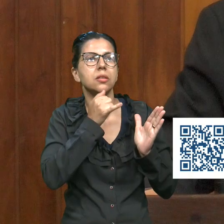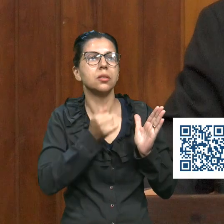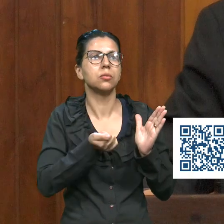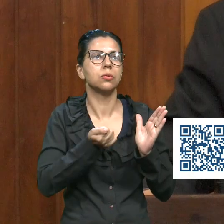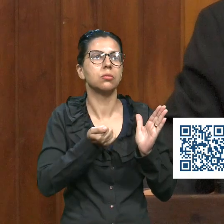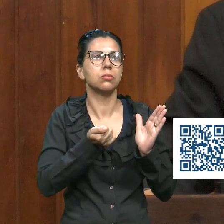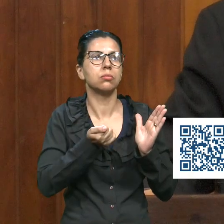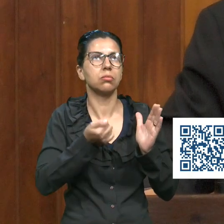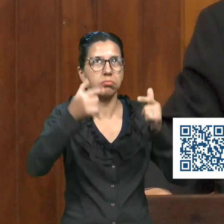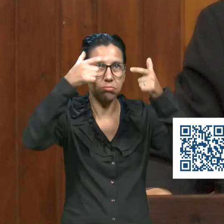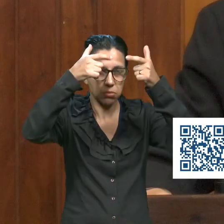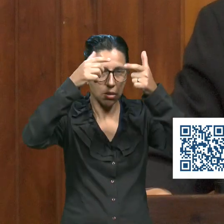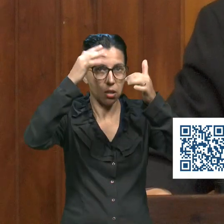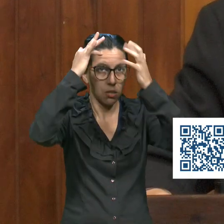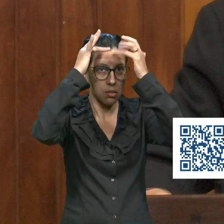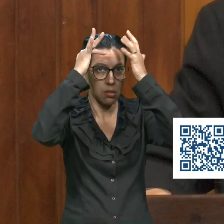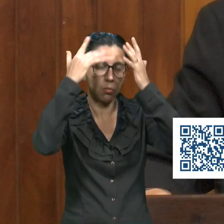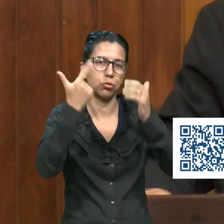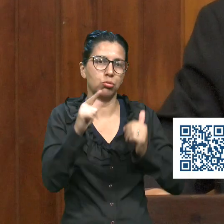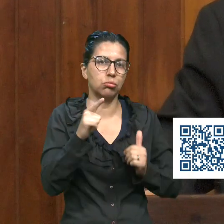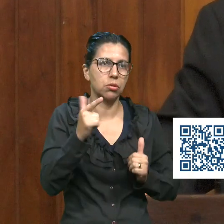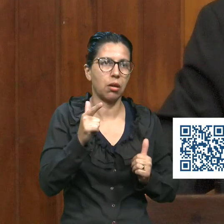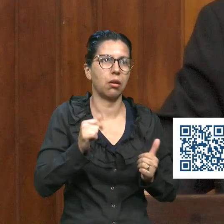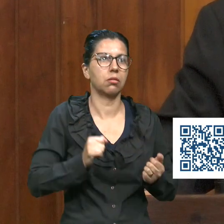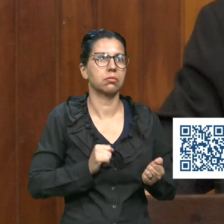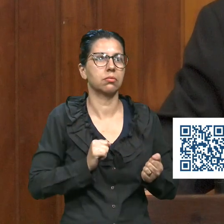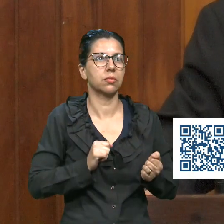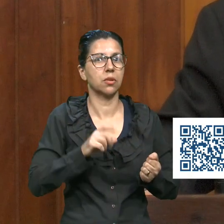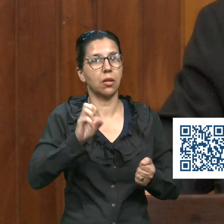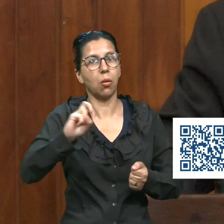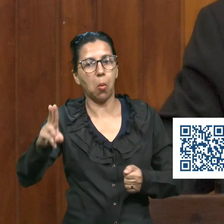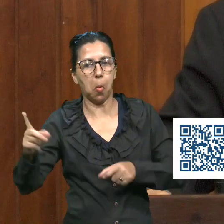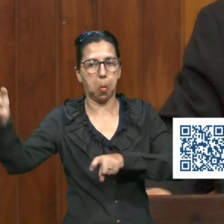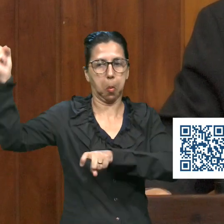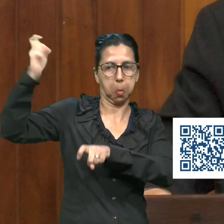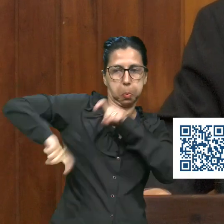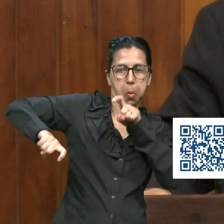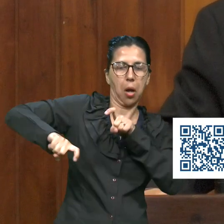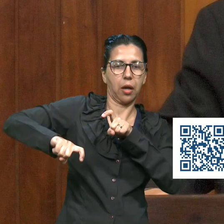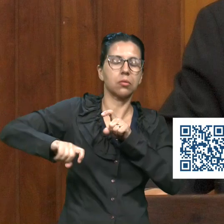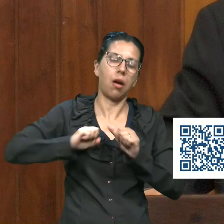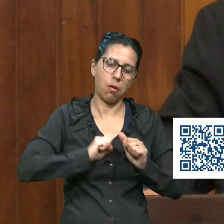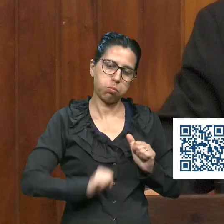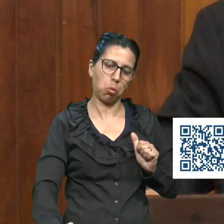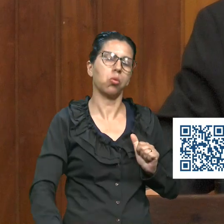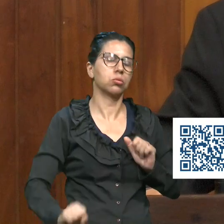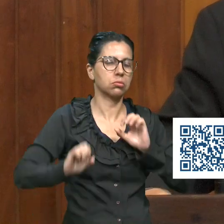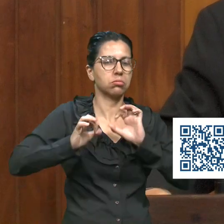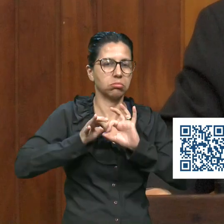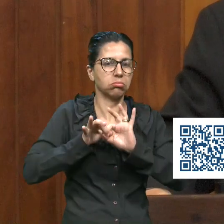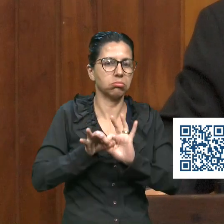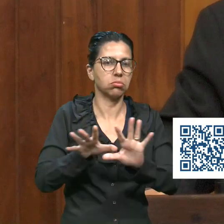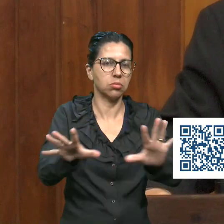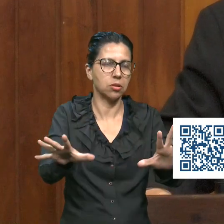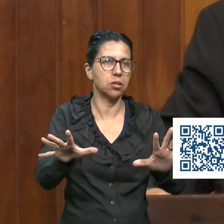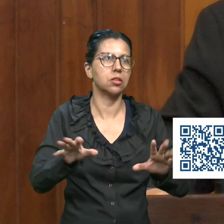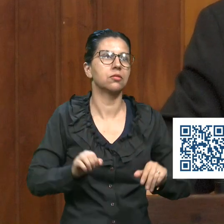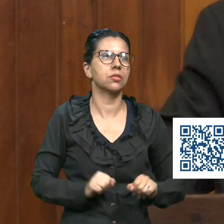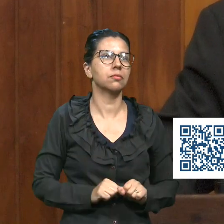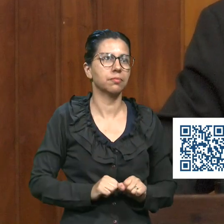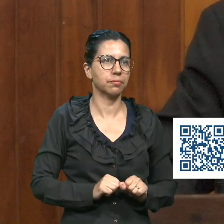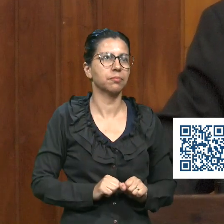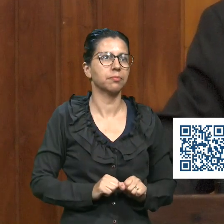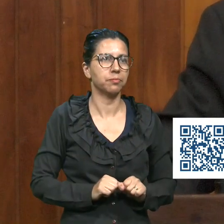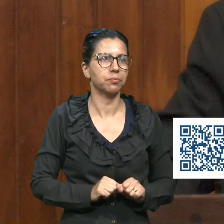do anencefálico, o caso de fruto de violência sexual, não é?